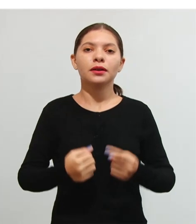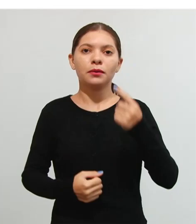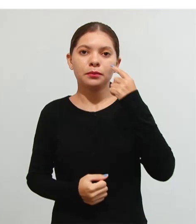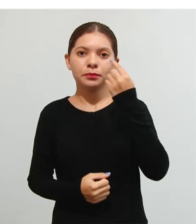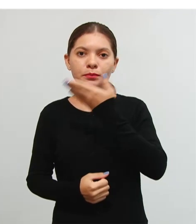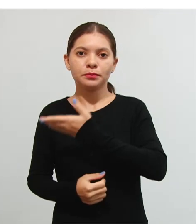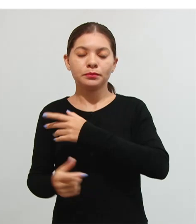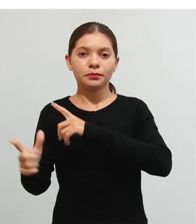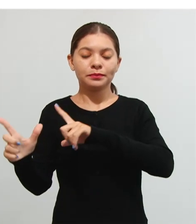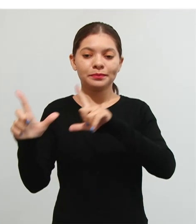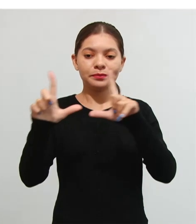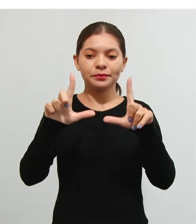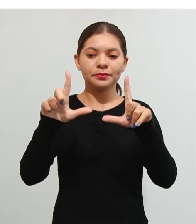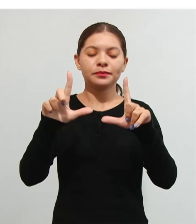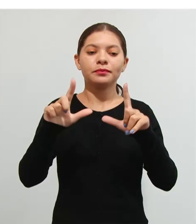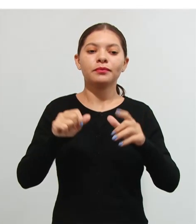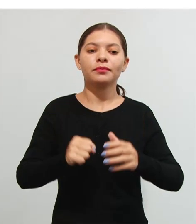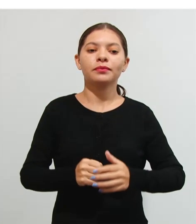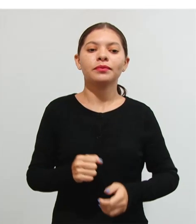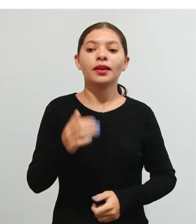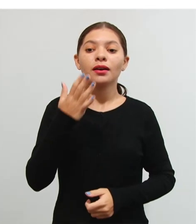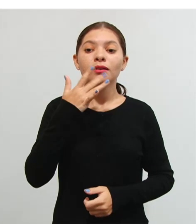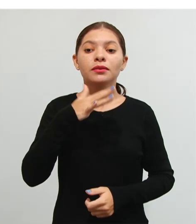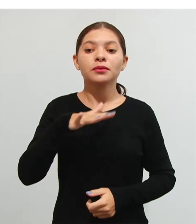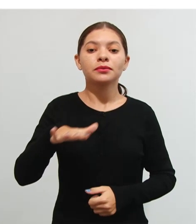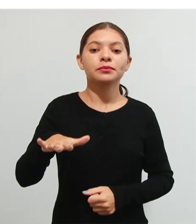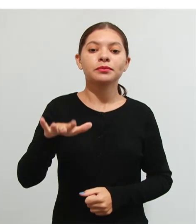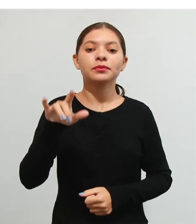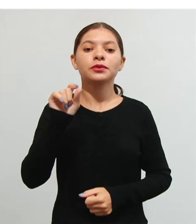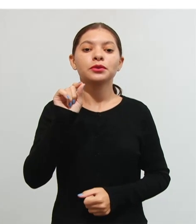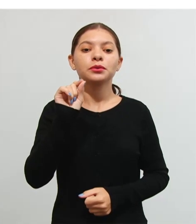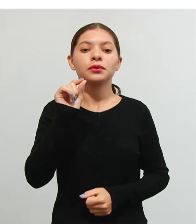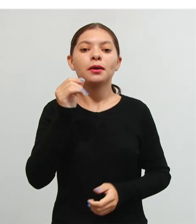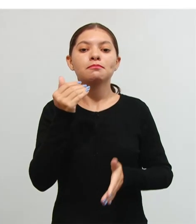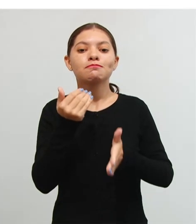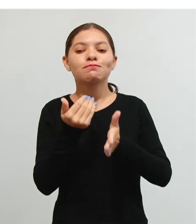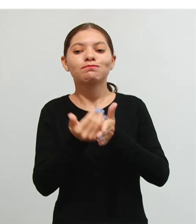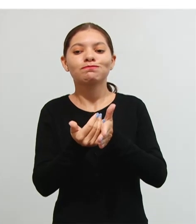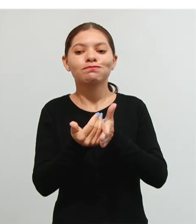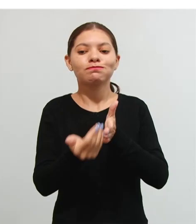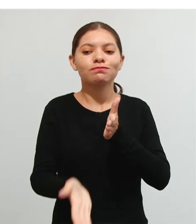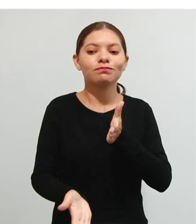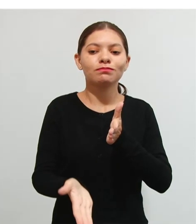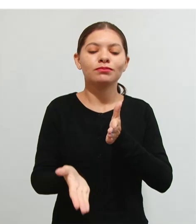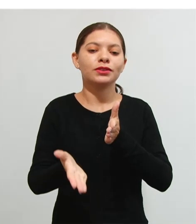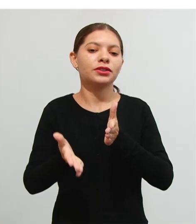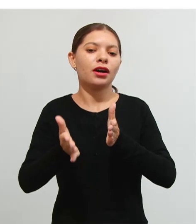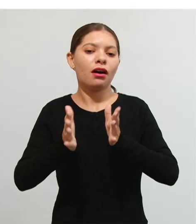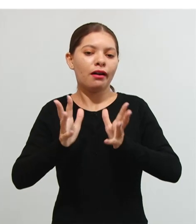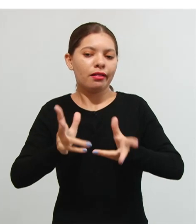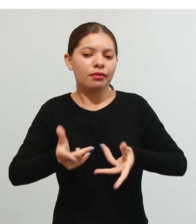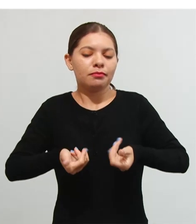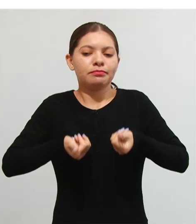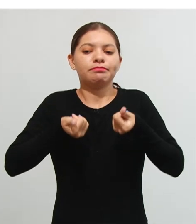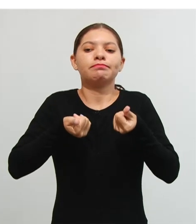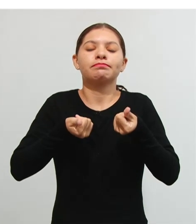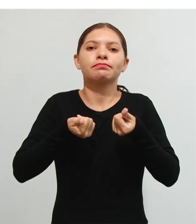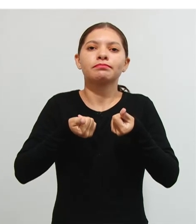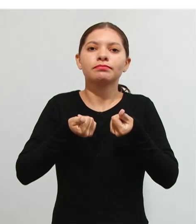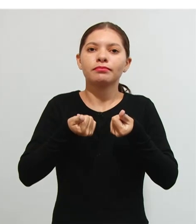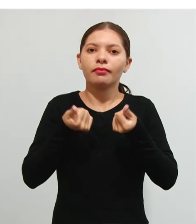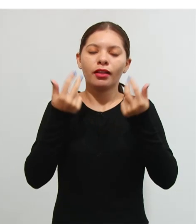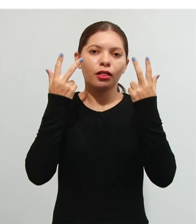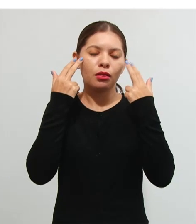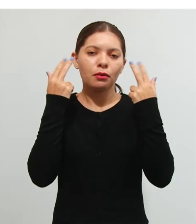desintegrativo da infância tinha a perda progressiva das habilidades desenvolvidas dentro da